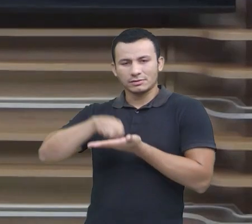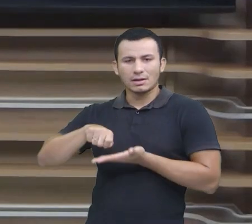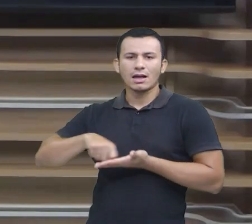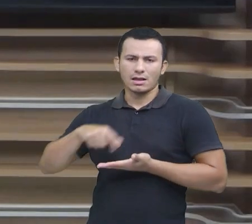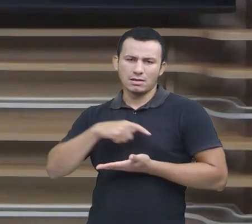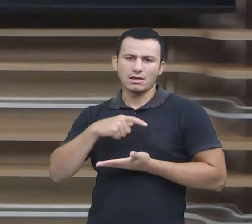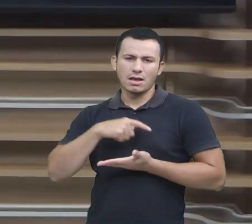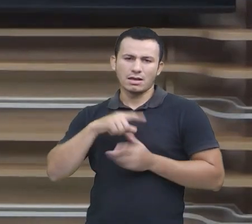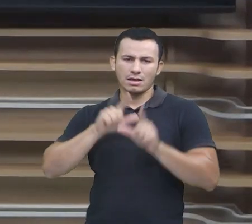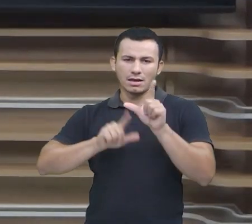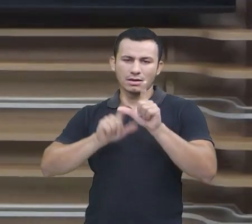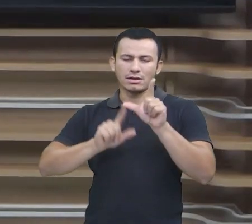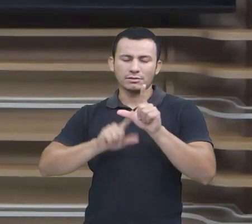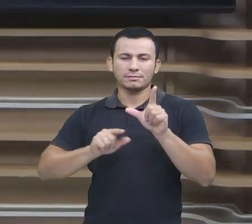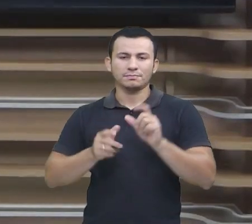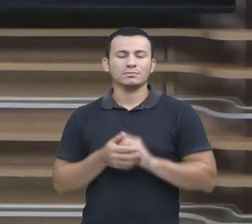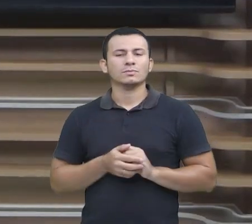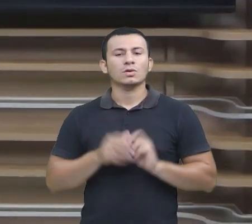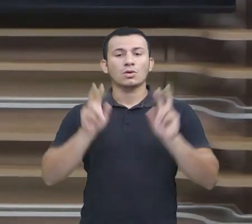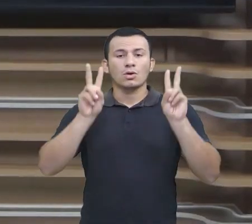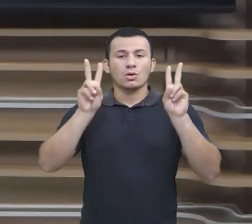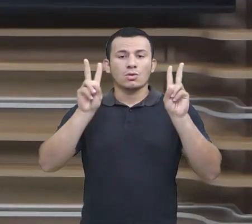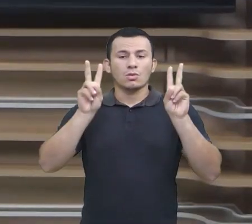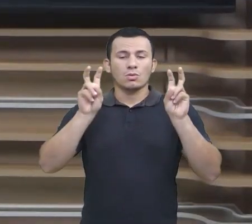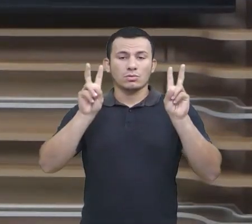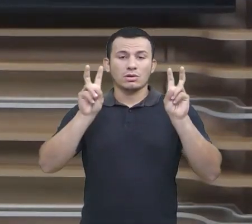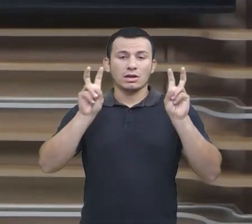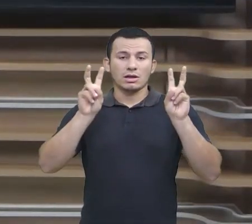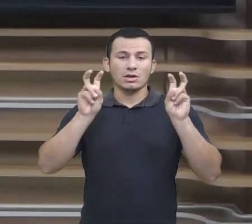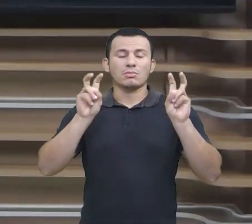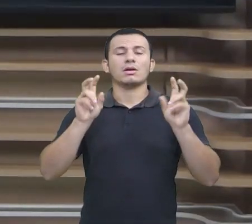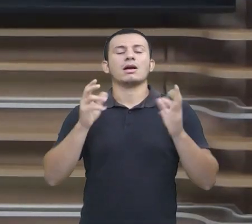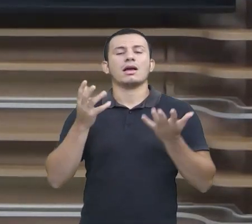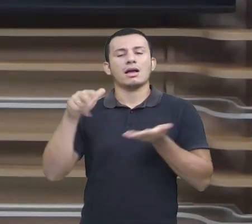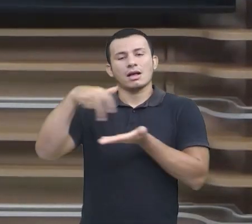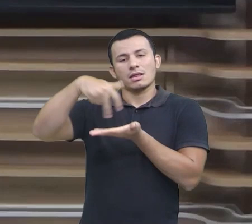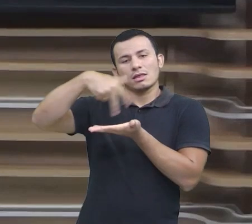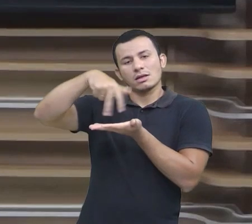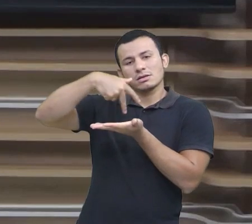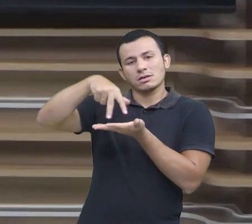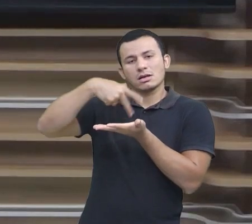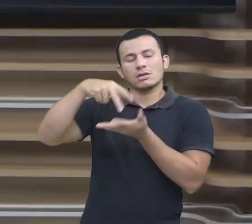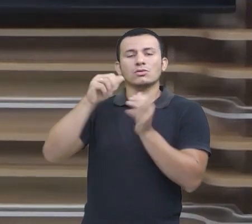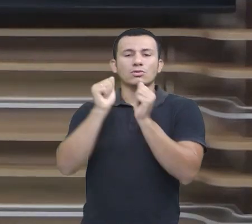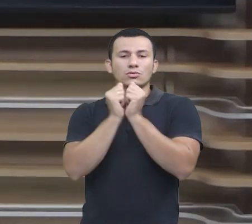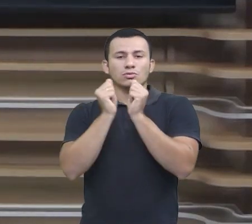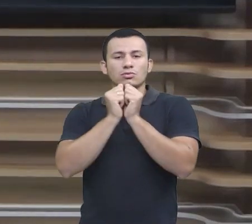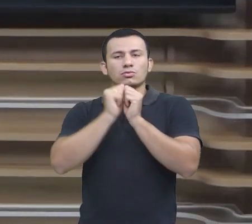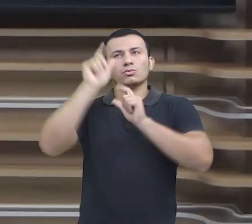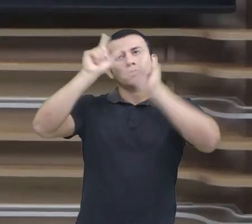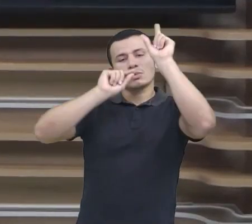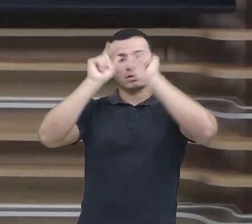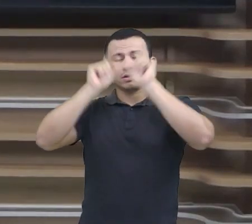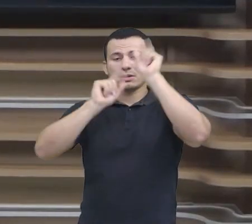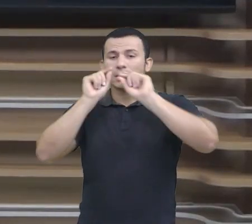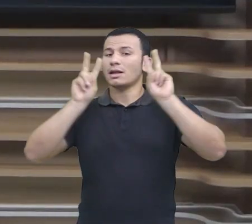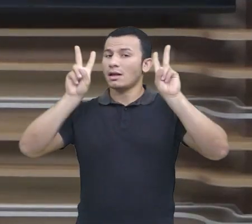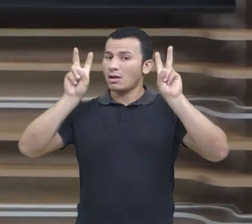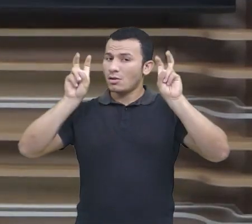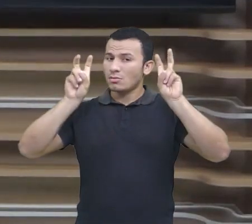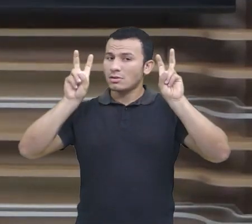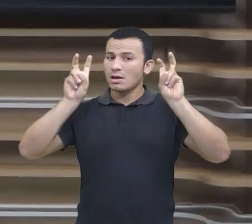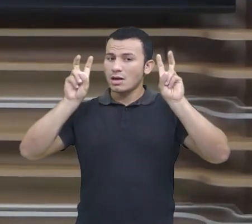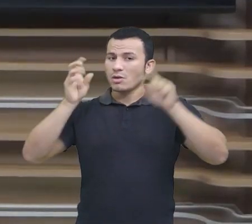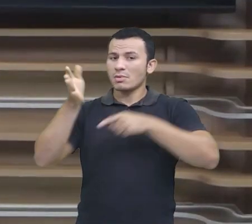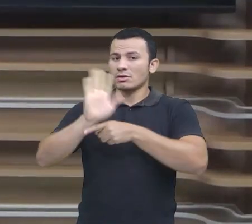curta, que é Brincando, como é? Dance com as estrelas. Este é o título